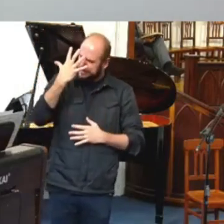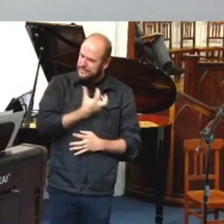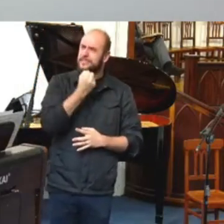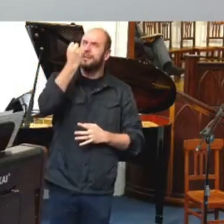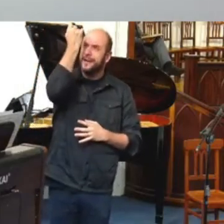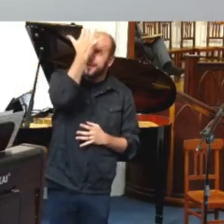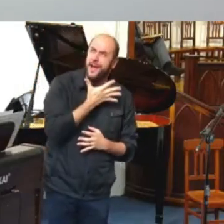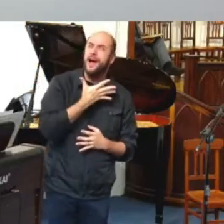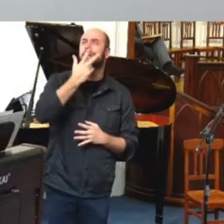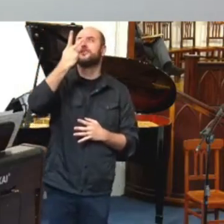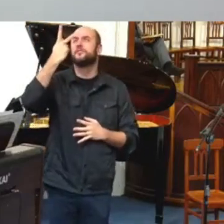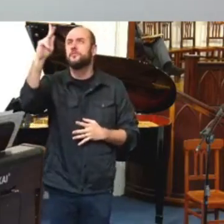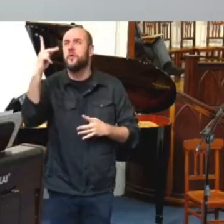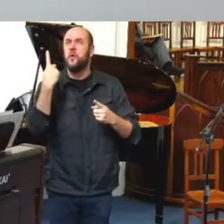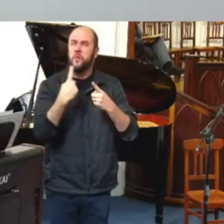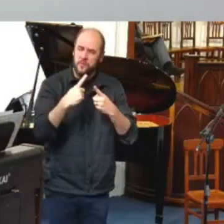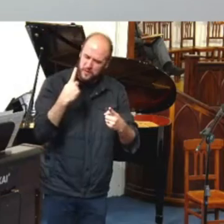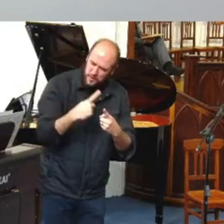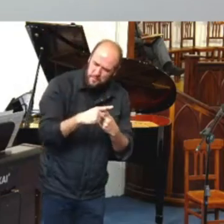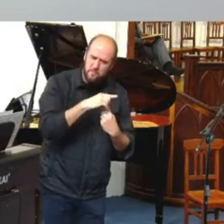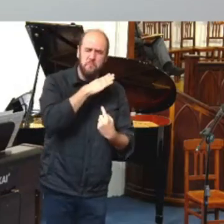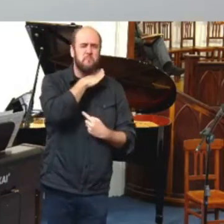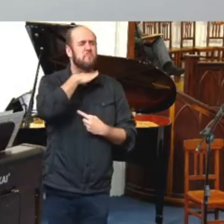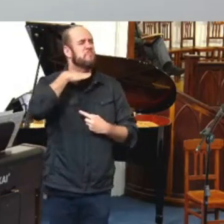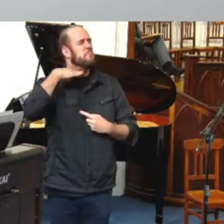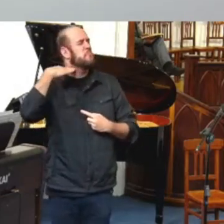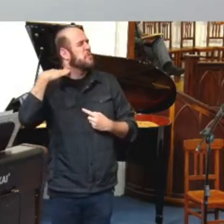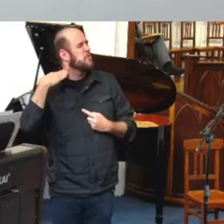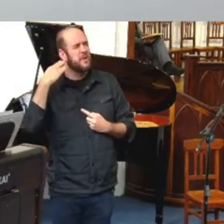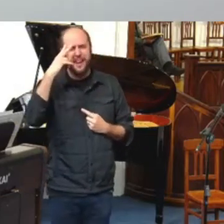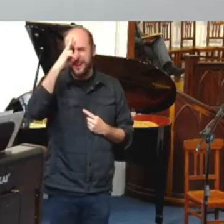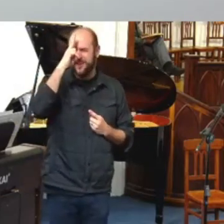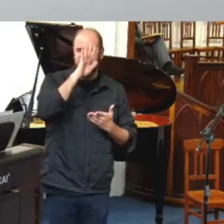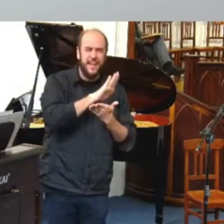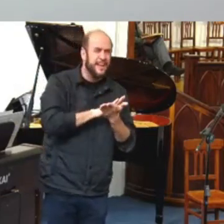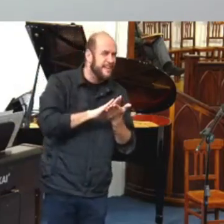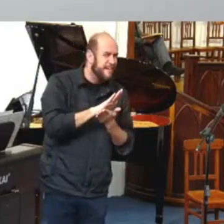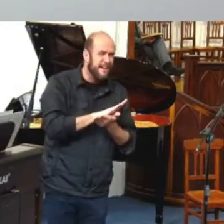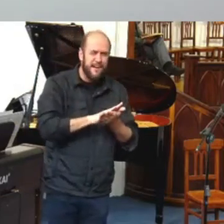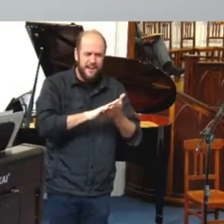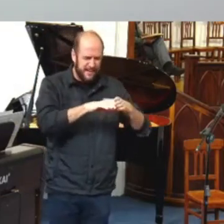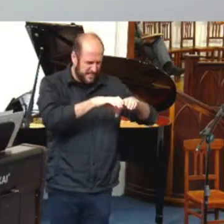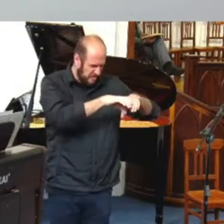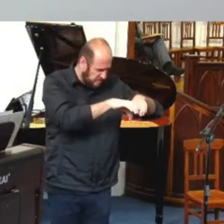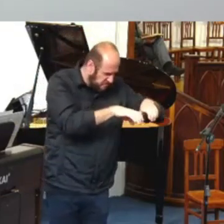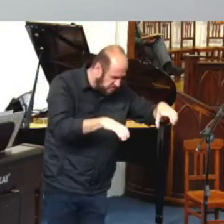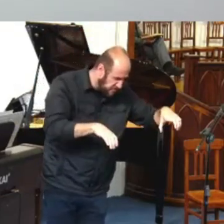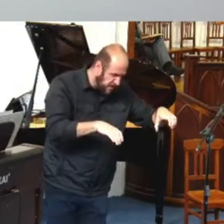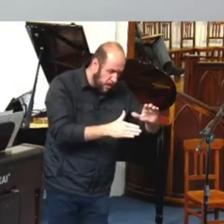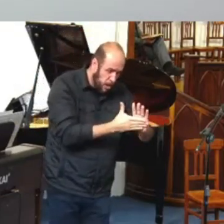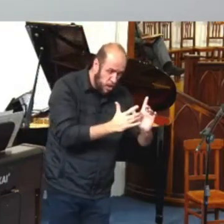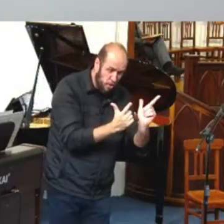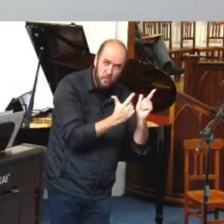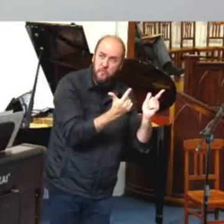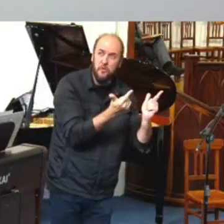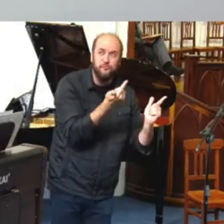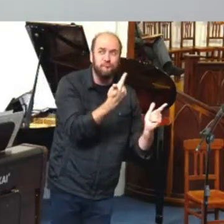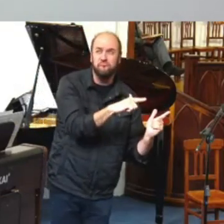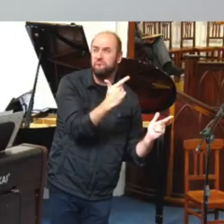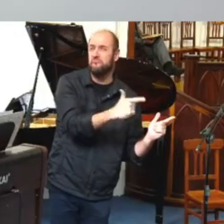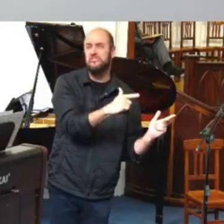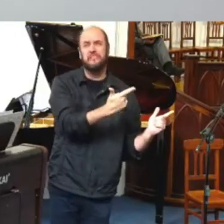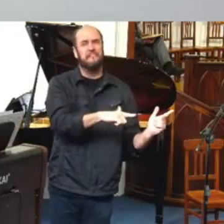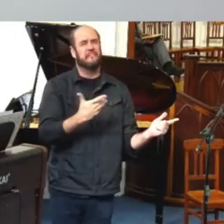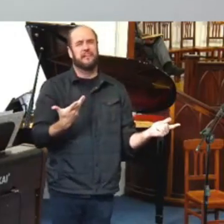graça. Pois na morte não há recordação de ti. No sepulcro, quem te dará louvor?